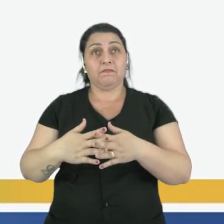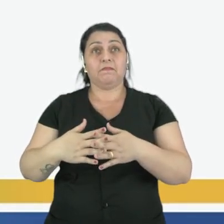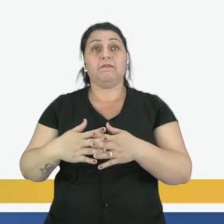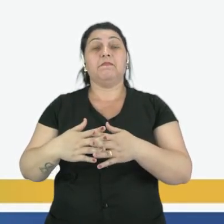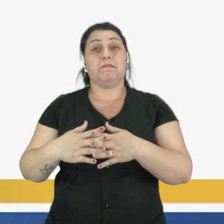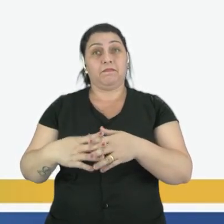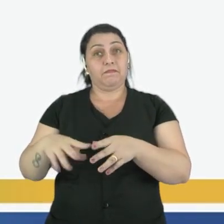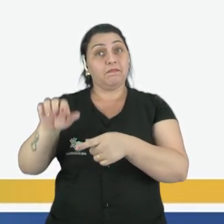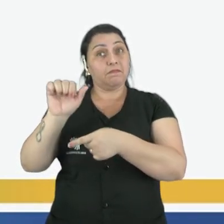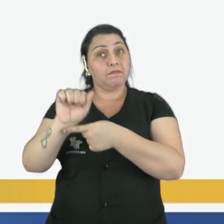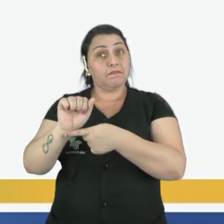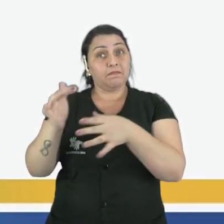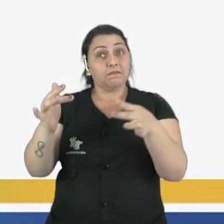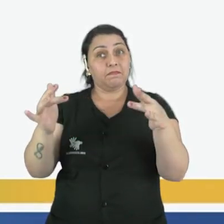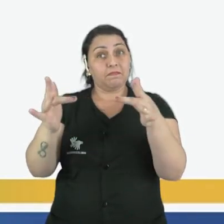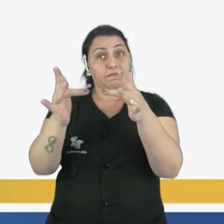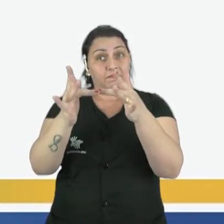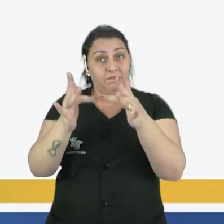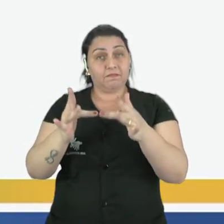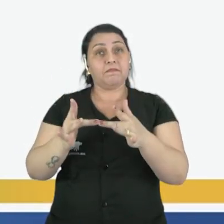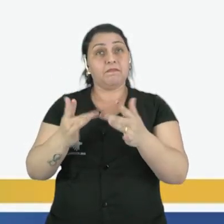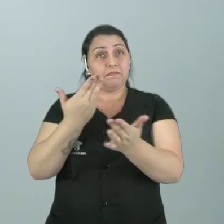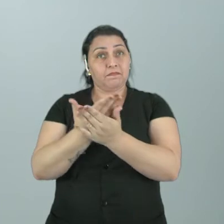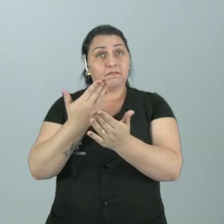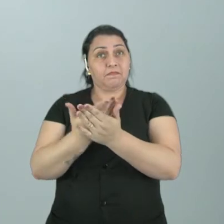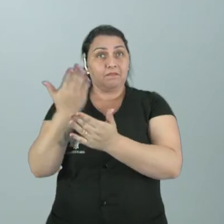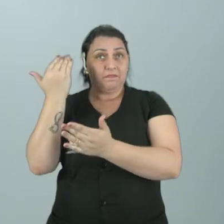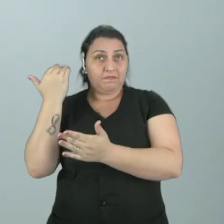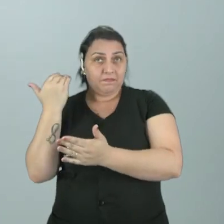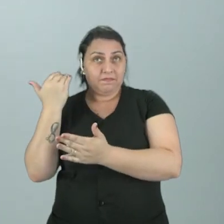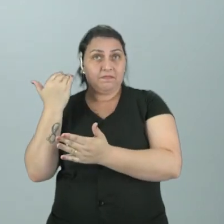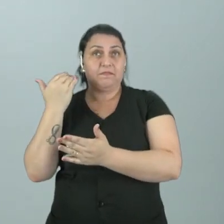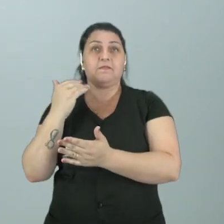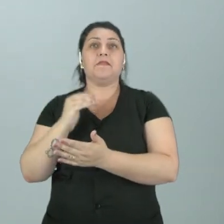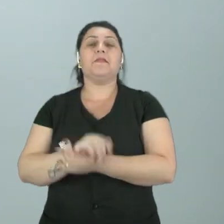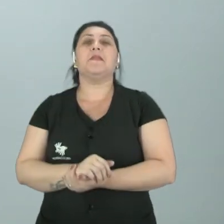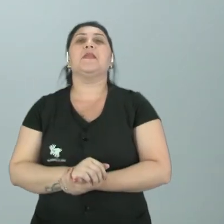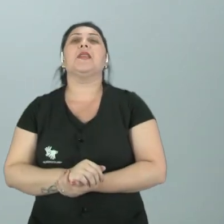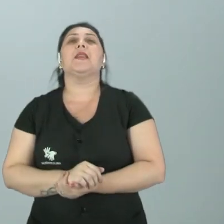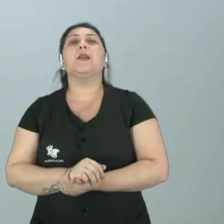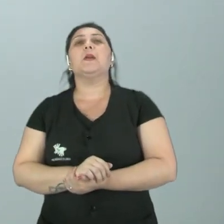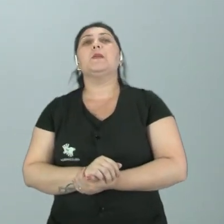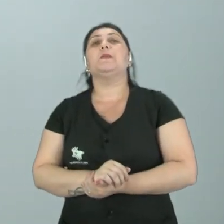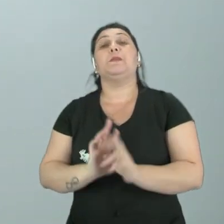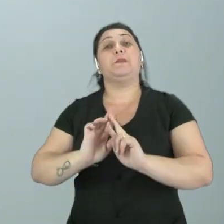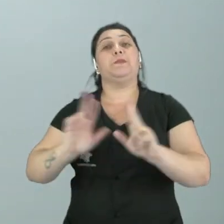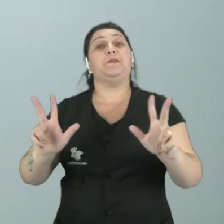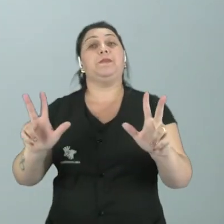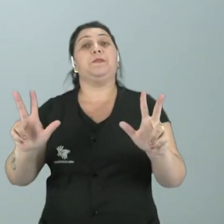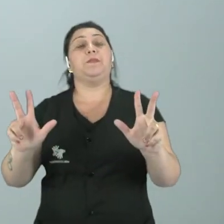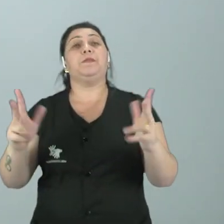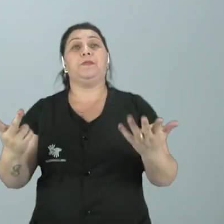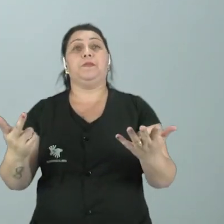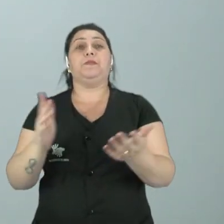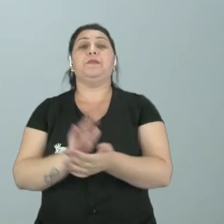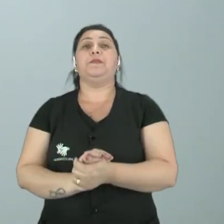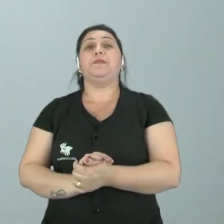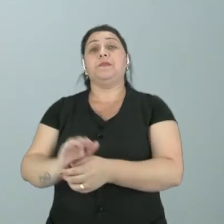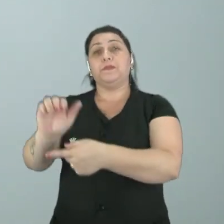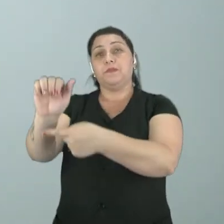metrópoles globais que têm uma influência tanto nacional como internacional, que é o caso de São Paulo e Rio de Janeiro. Marquem essa